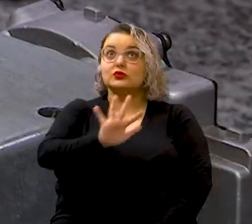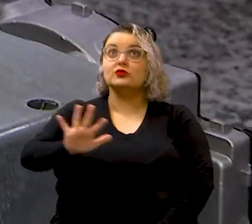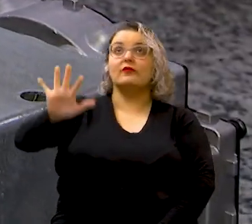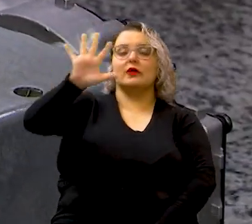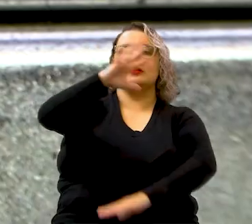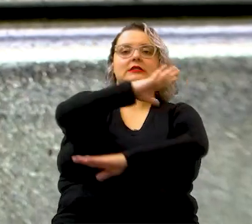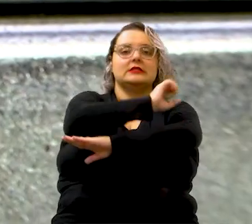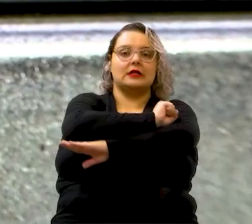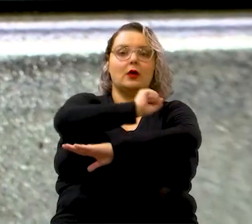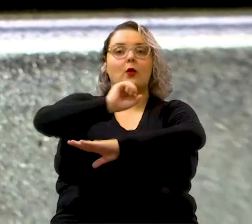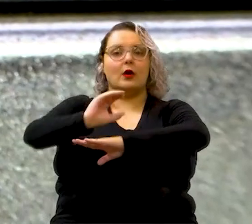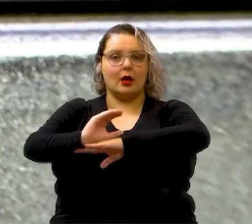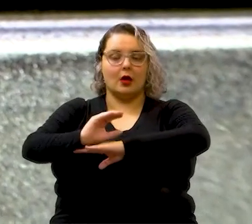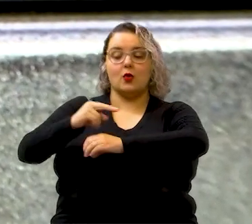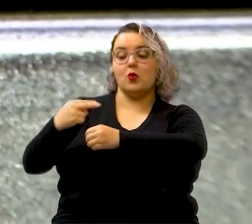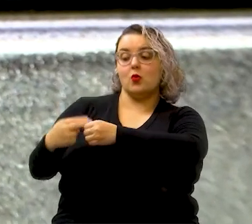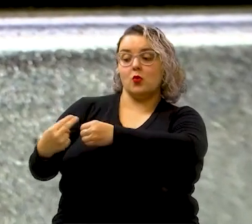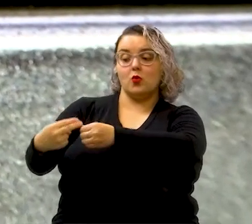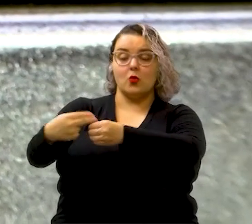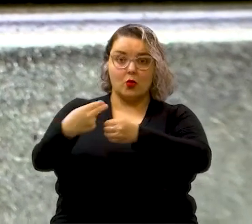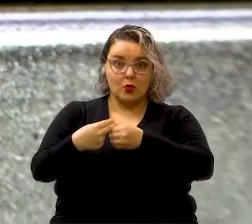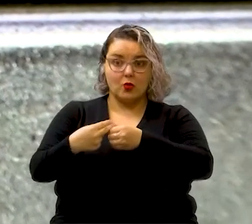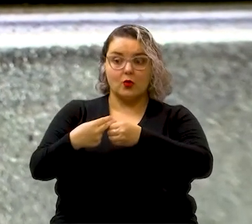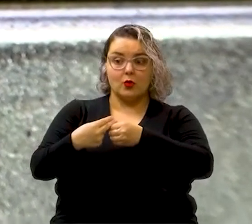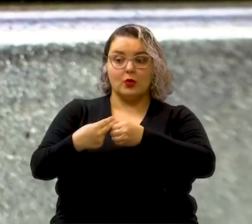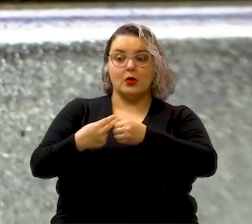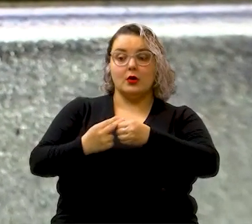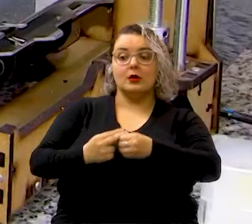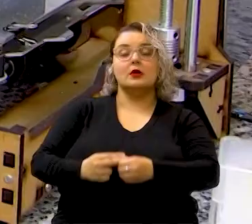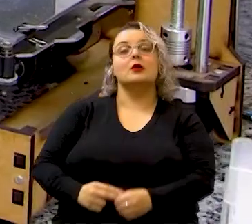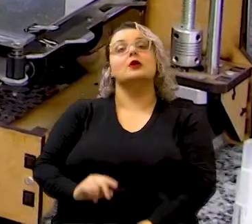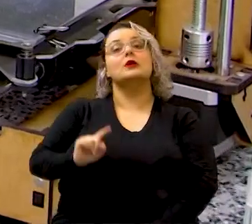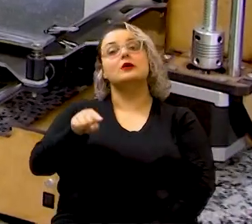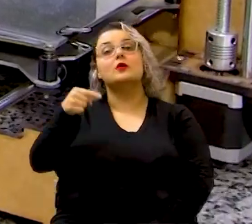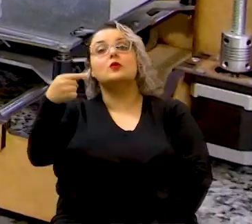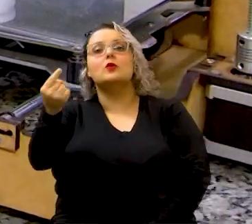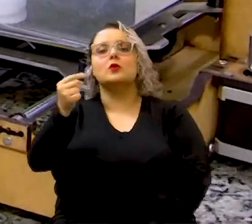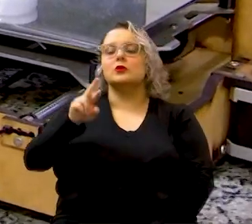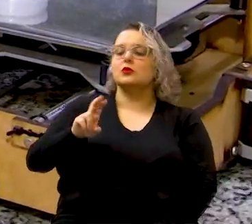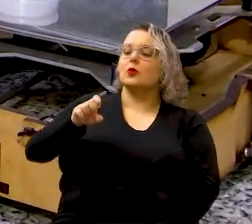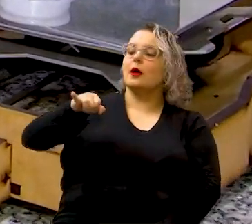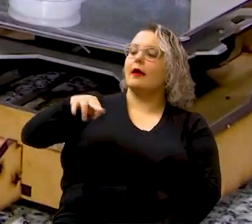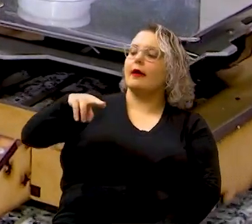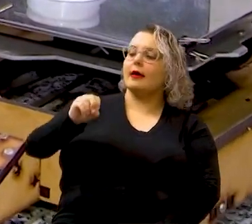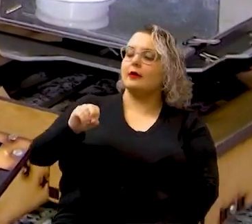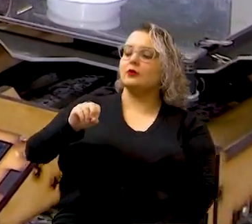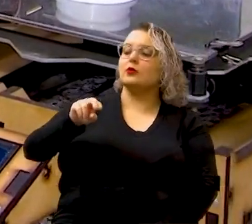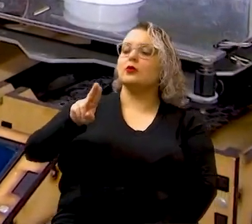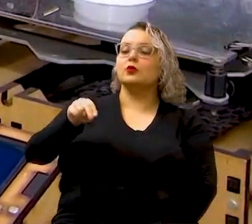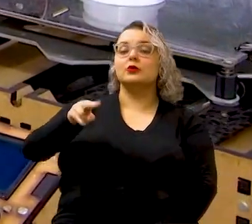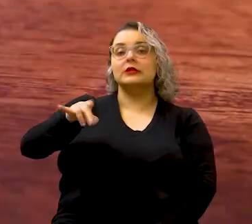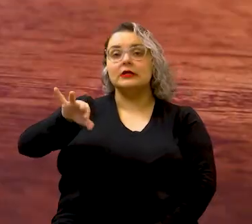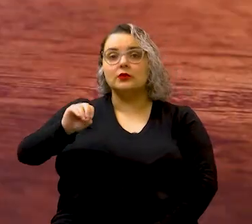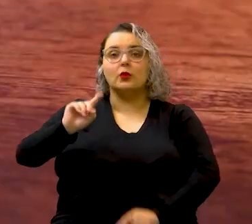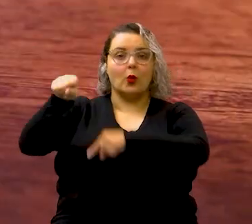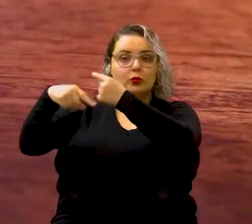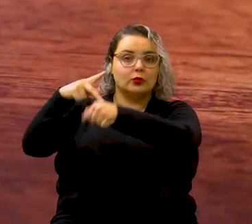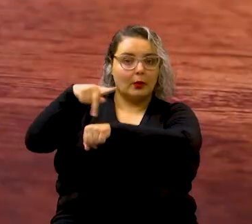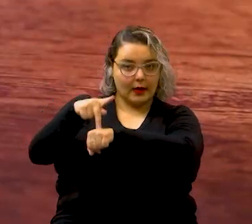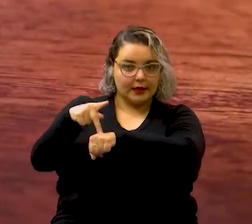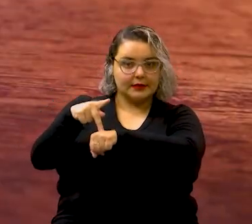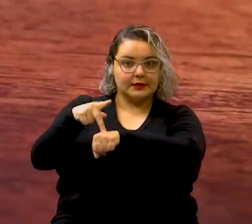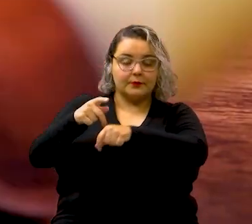São Carlos, Unicamp e Manchester Metropolitan do Reino Unido trouxe uma boa notícia.